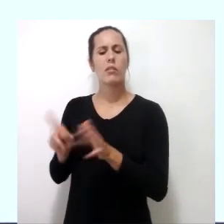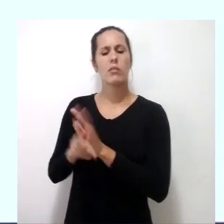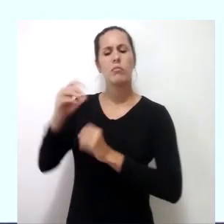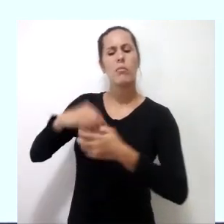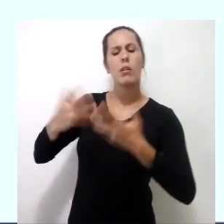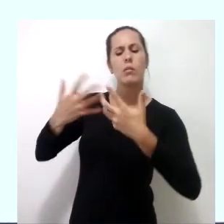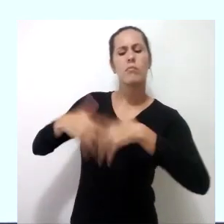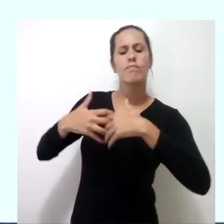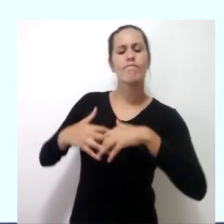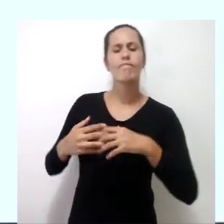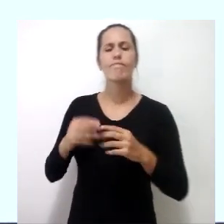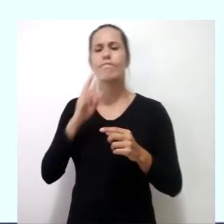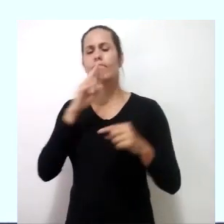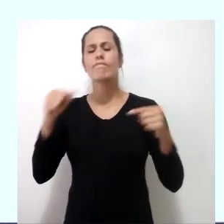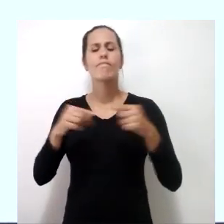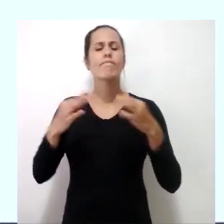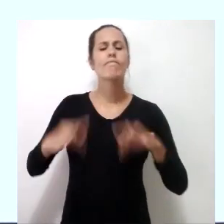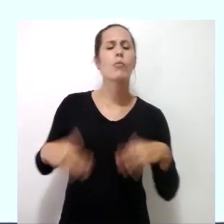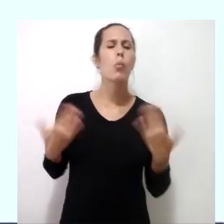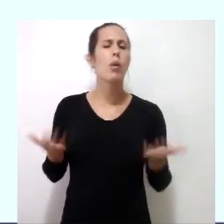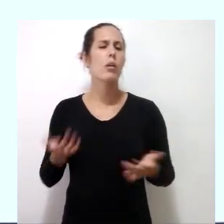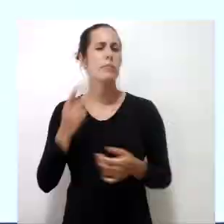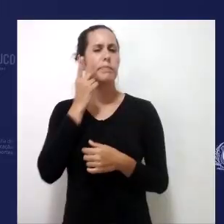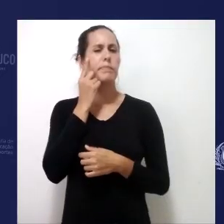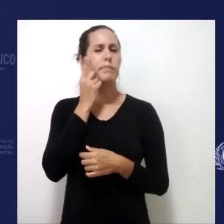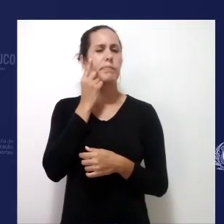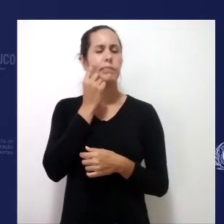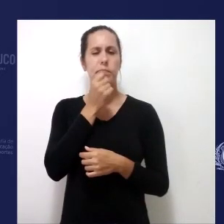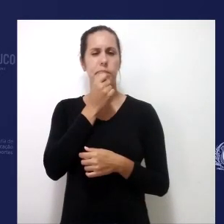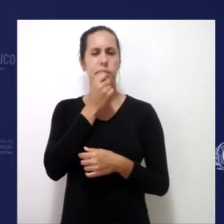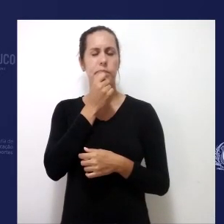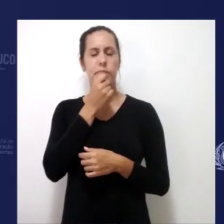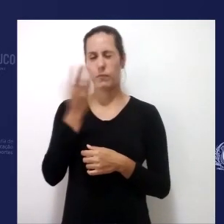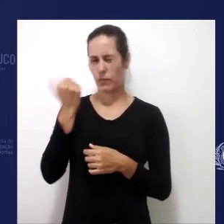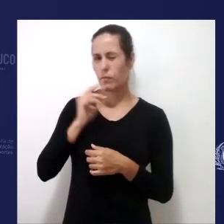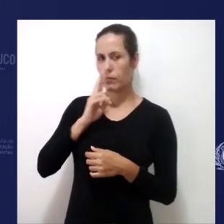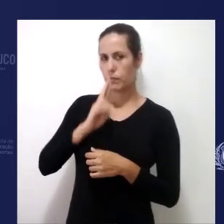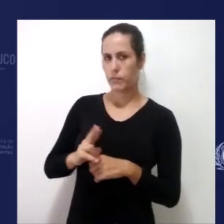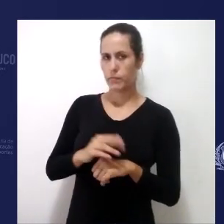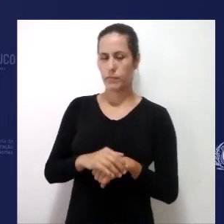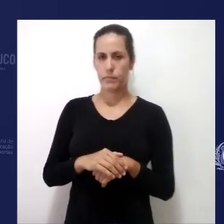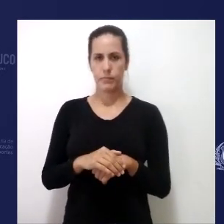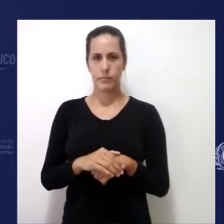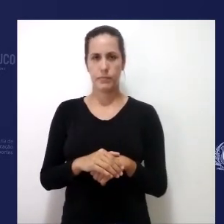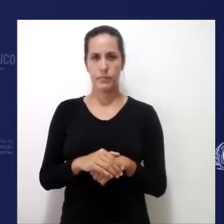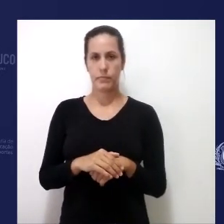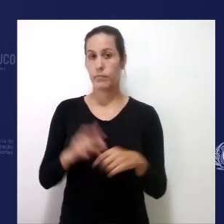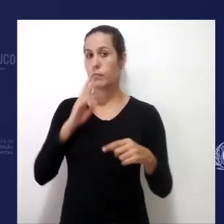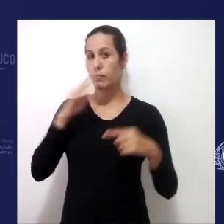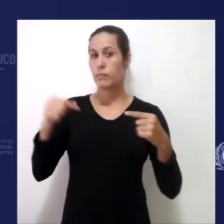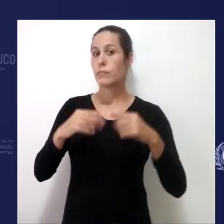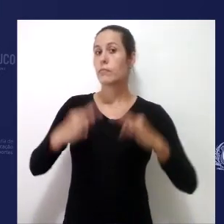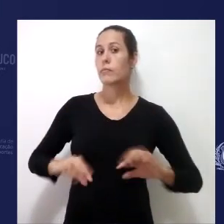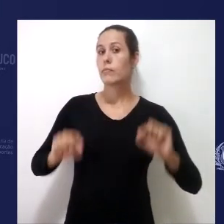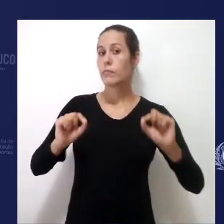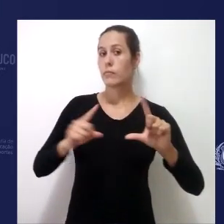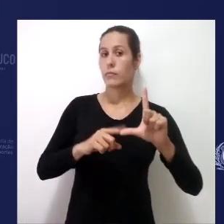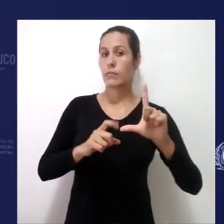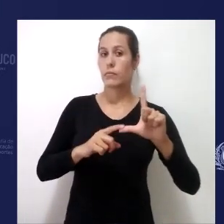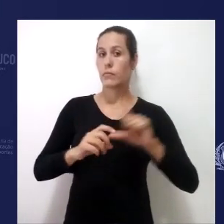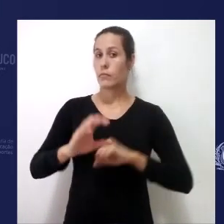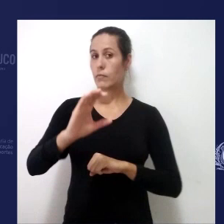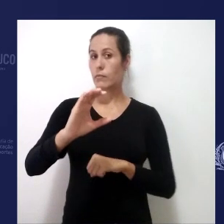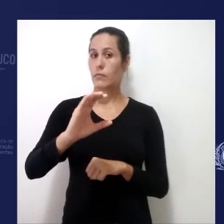energia mecânica. Qual alternativa vocês marcariam? Bora lá para a resposta. A resposta certa